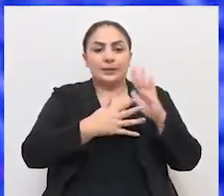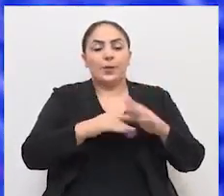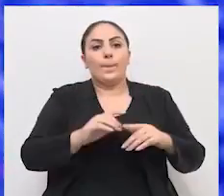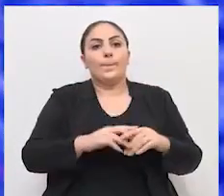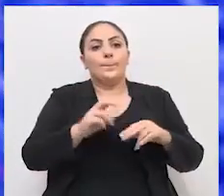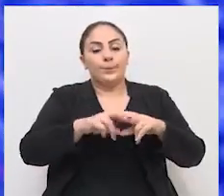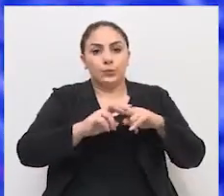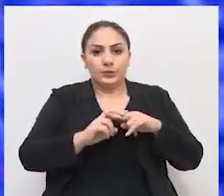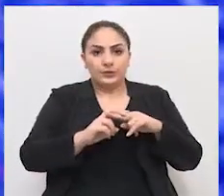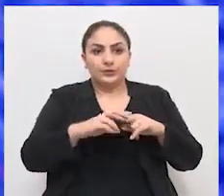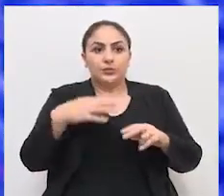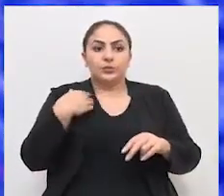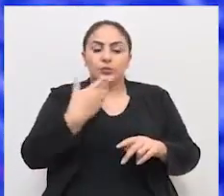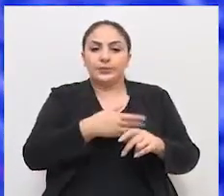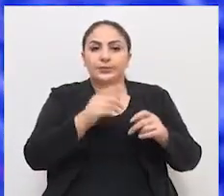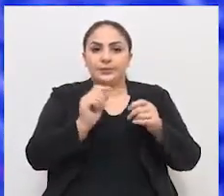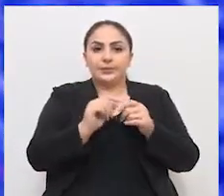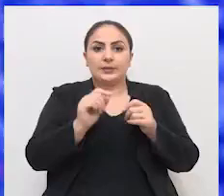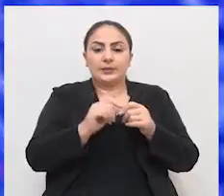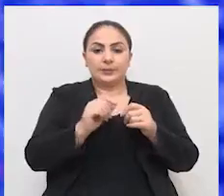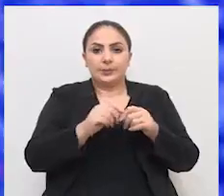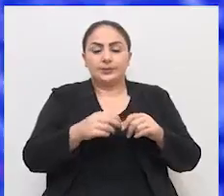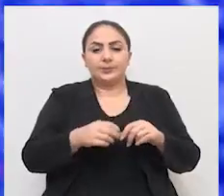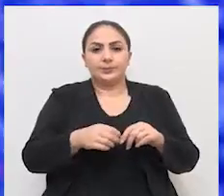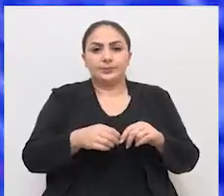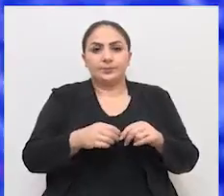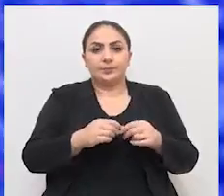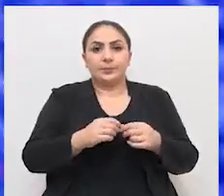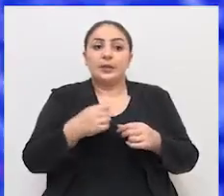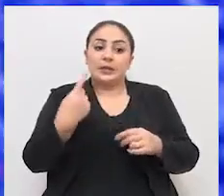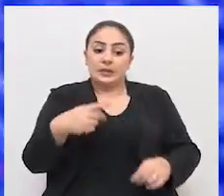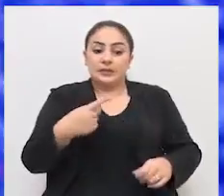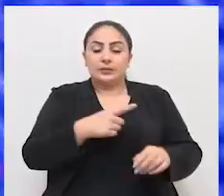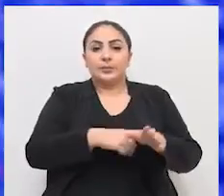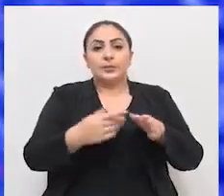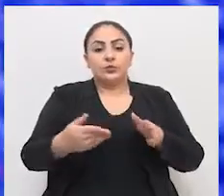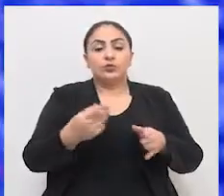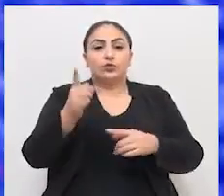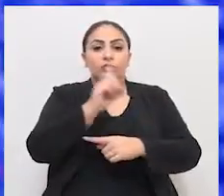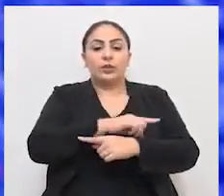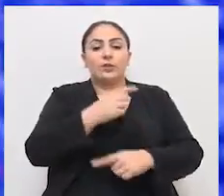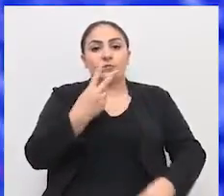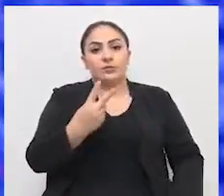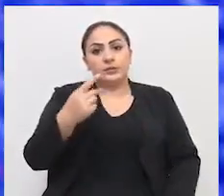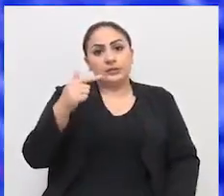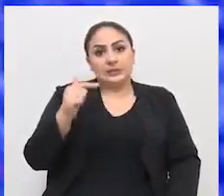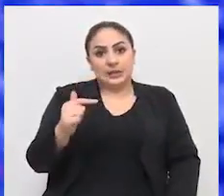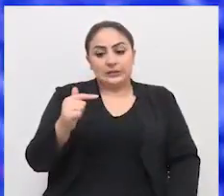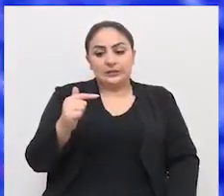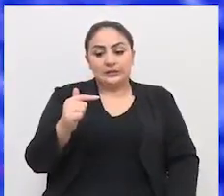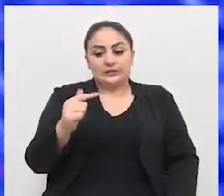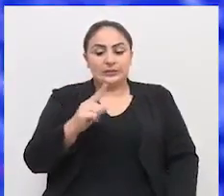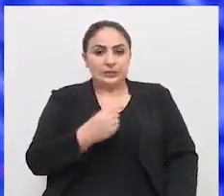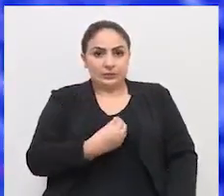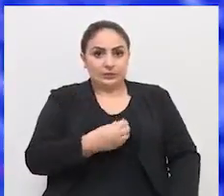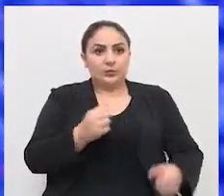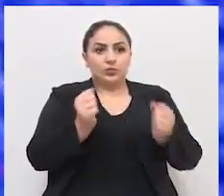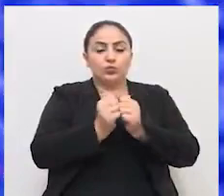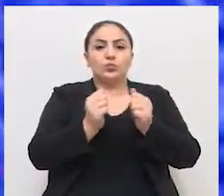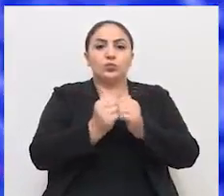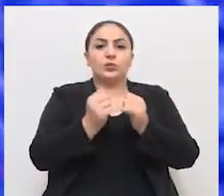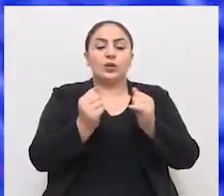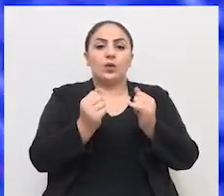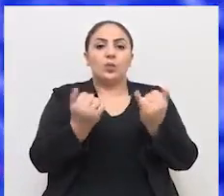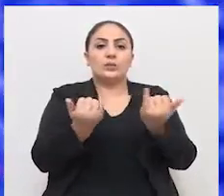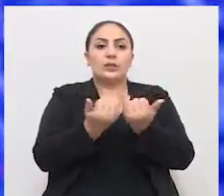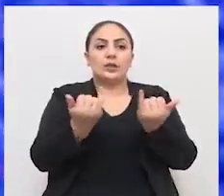ambientais. Portanto, nós faremos esse pregão eletrônico no dia 27. Está junto